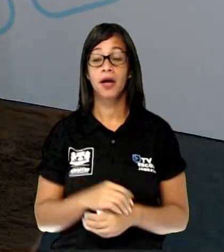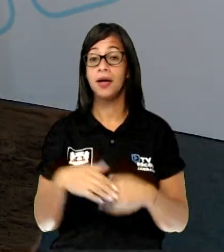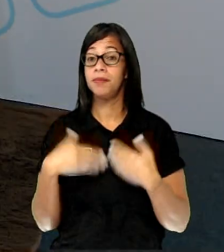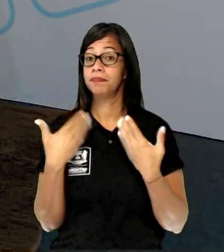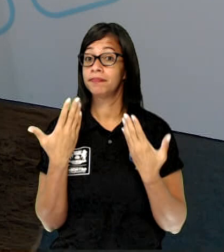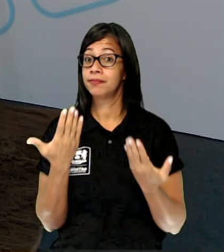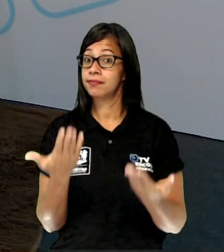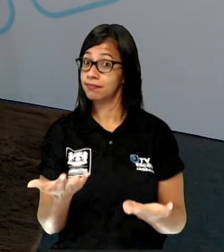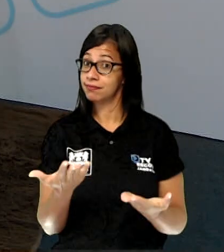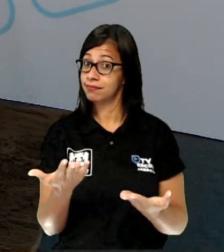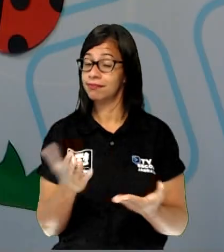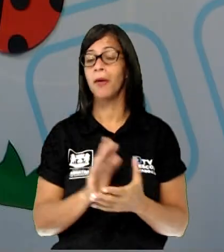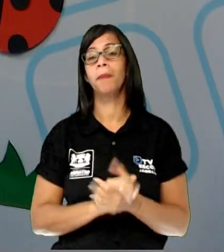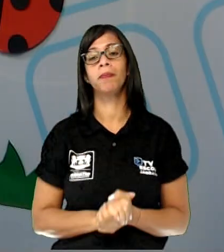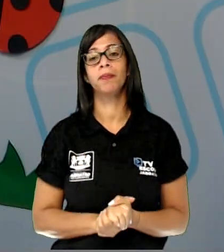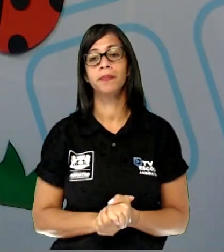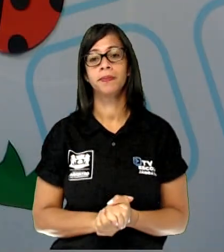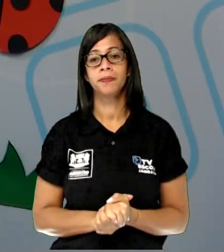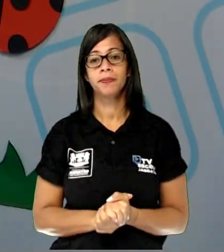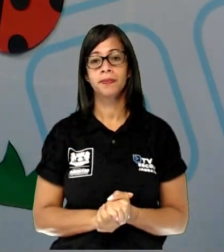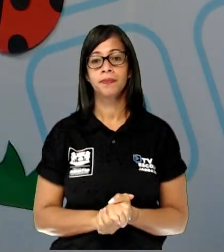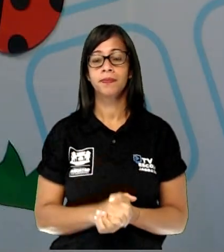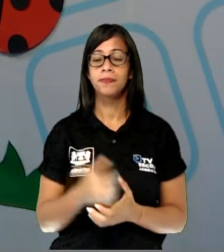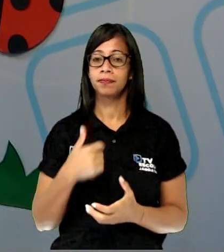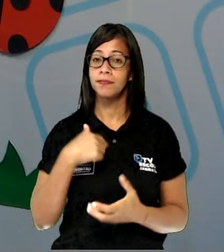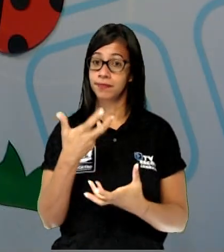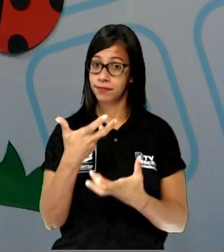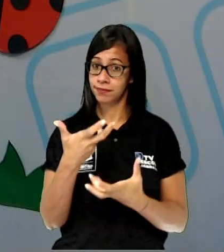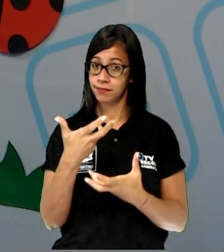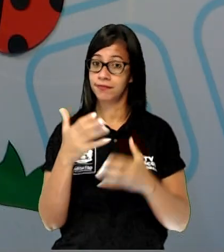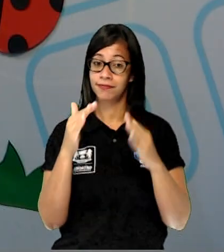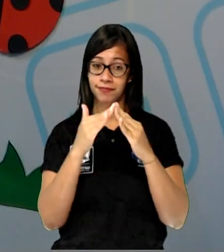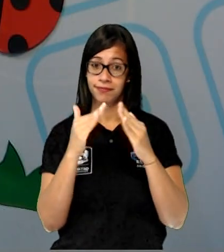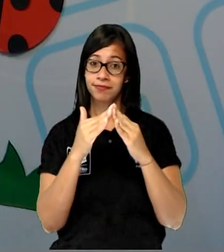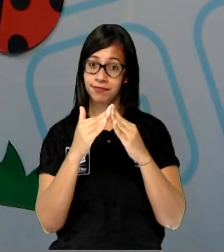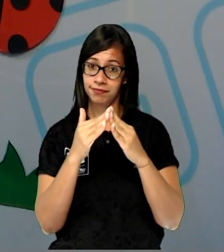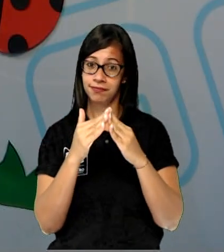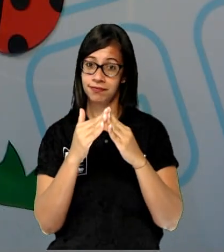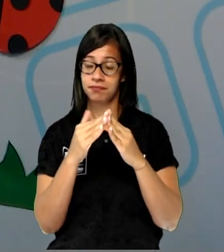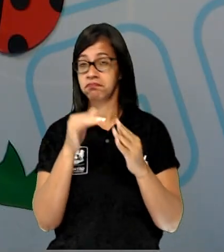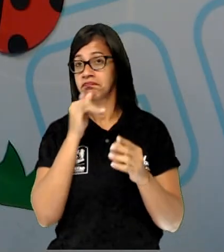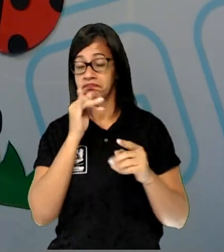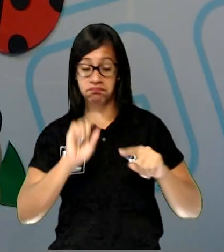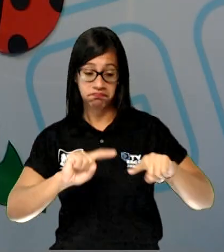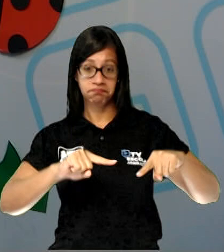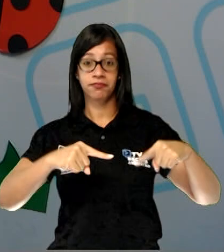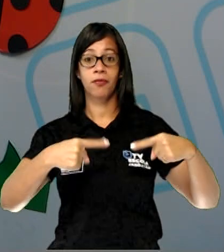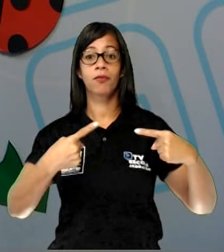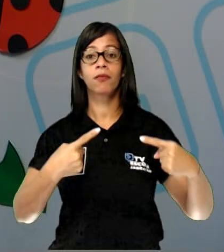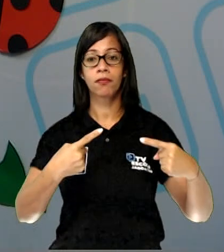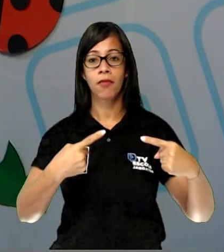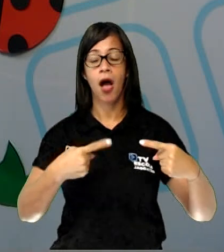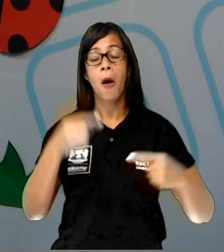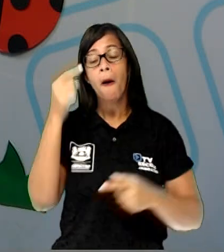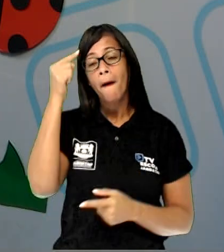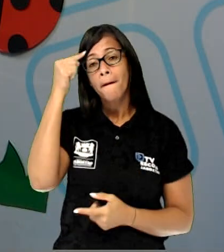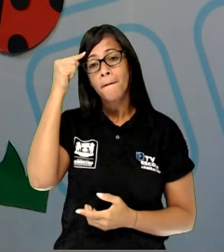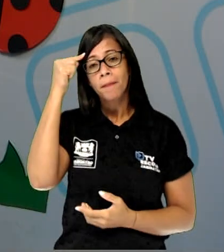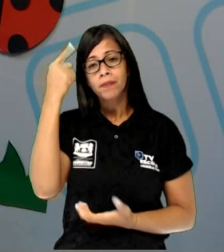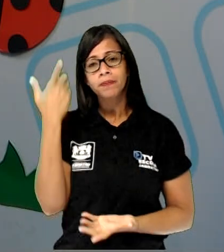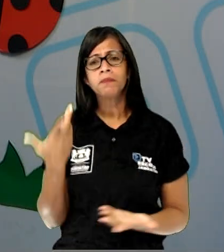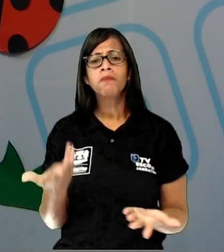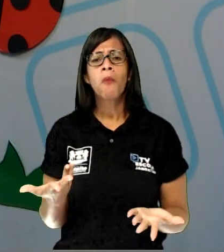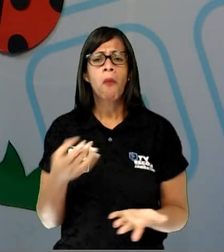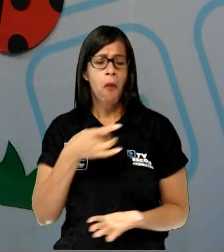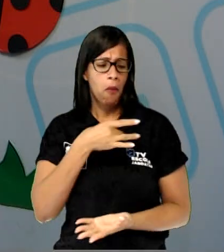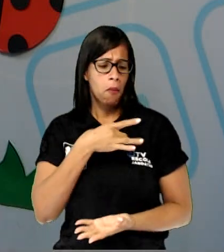da caixa do medo, eu vou propor um desafio para vocês. Pensem direitinho quais são os medos que mais afetam a